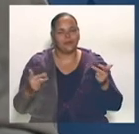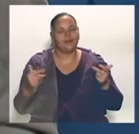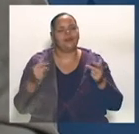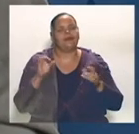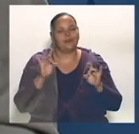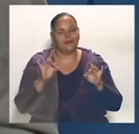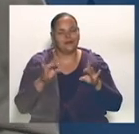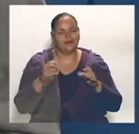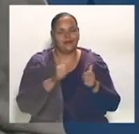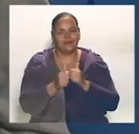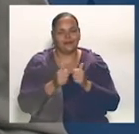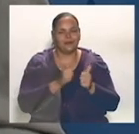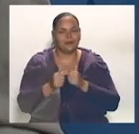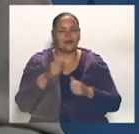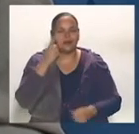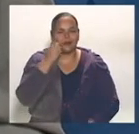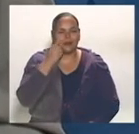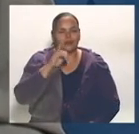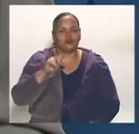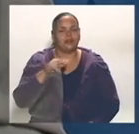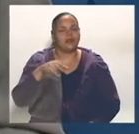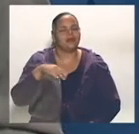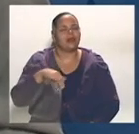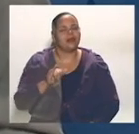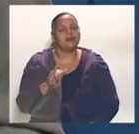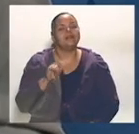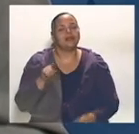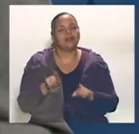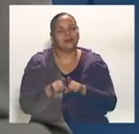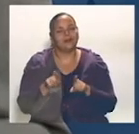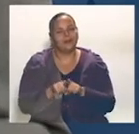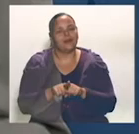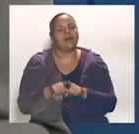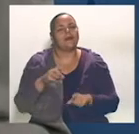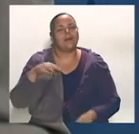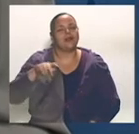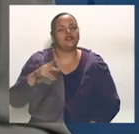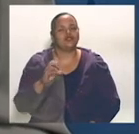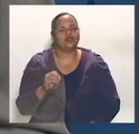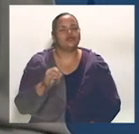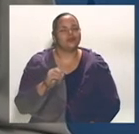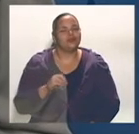em especial do futebol, com o deputado Julianelli e também com o